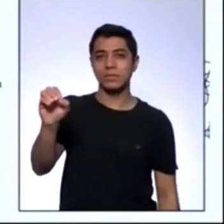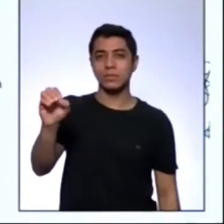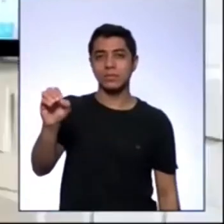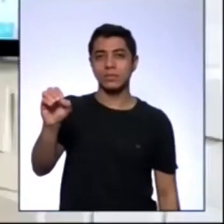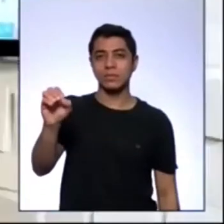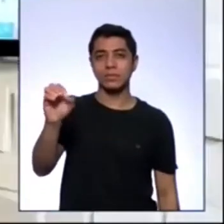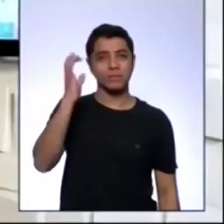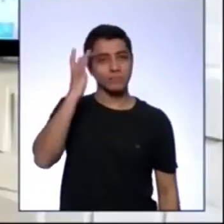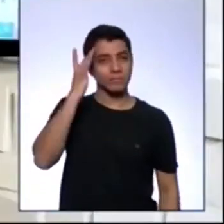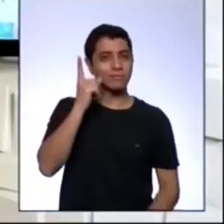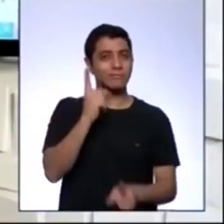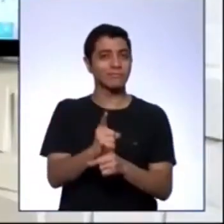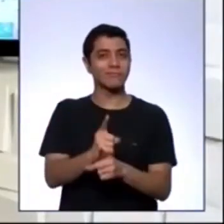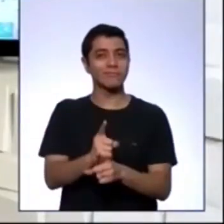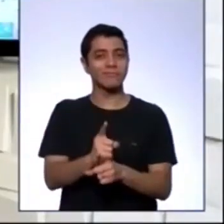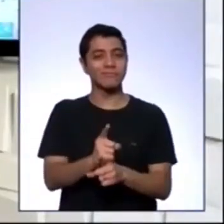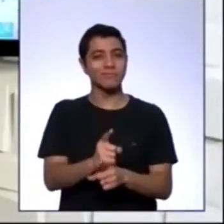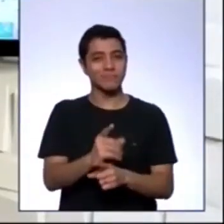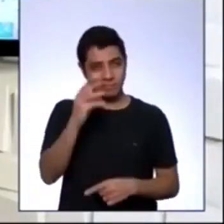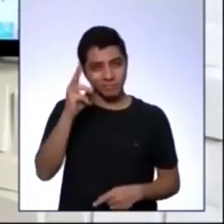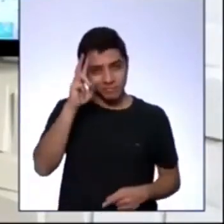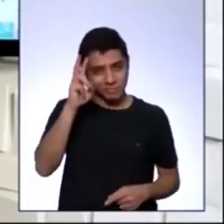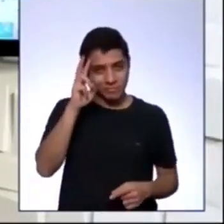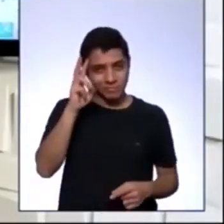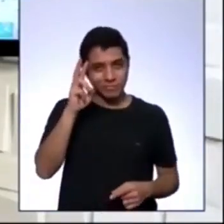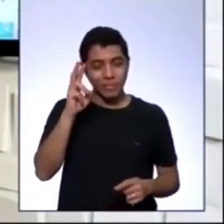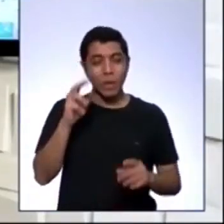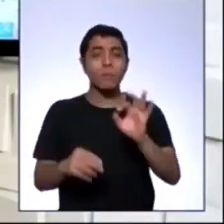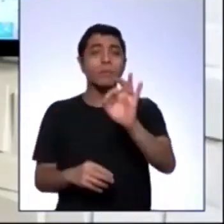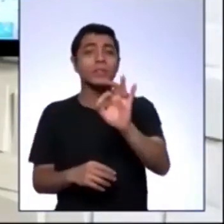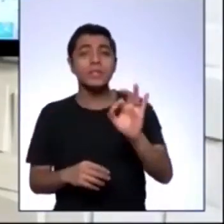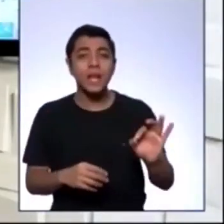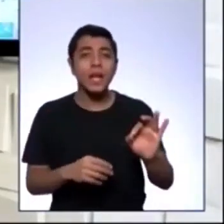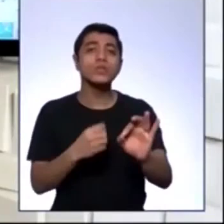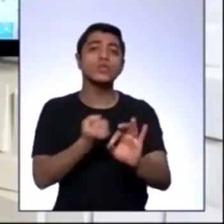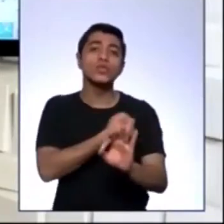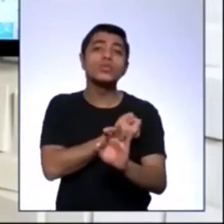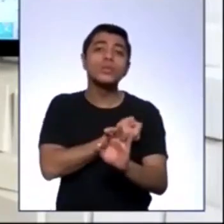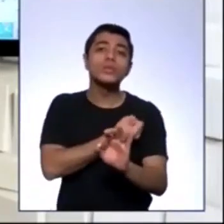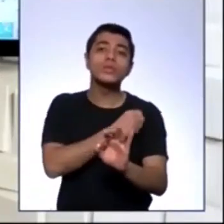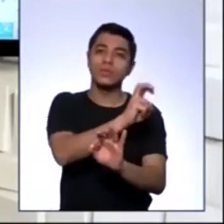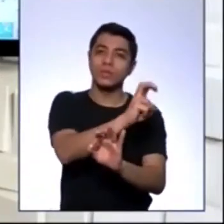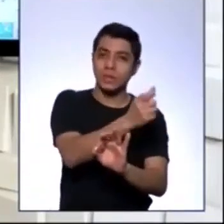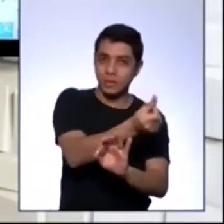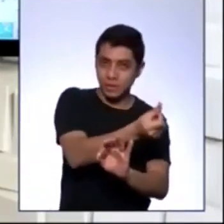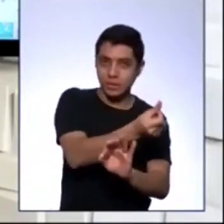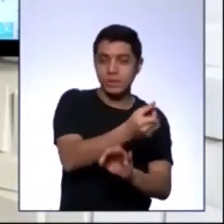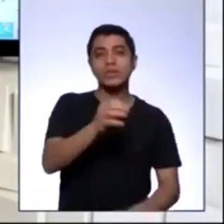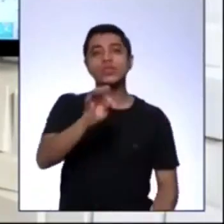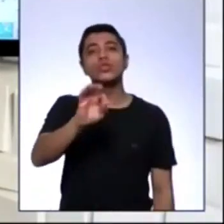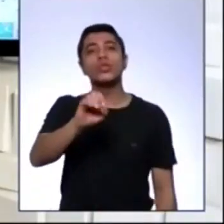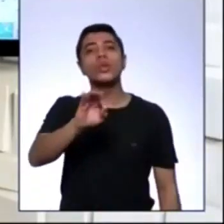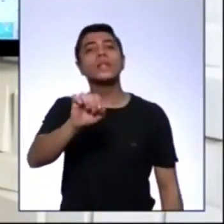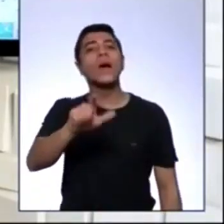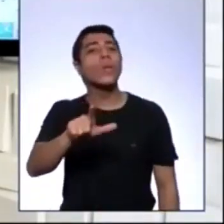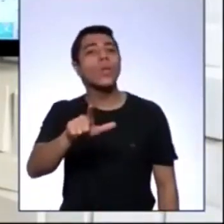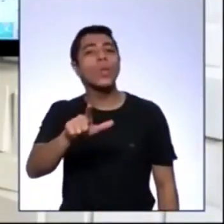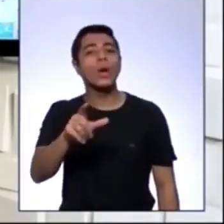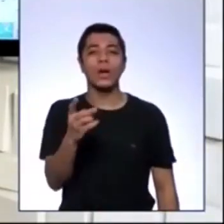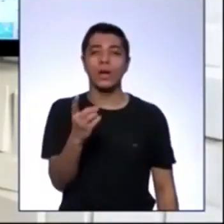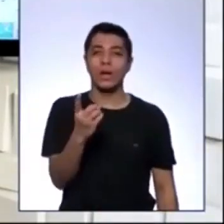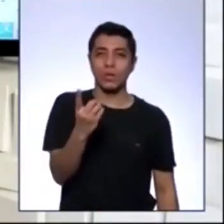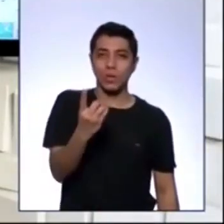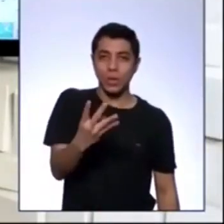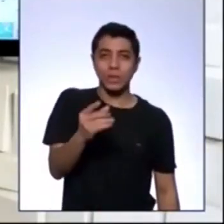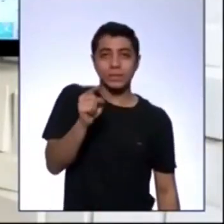porcentagem de um total vai te dar tá parcial Qual que é o total